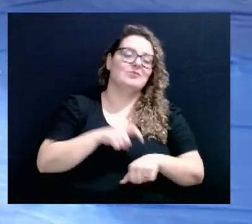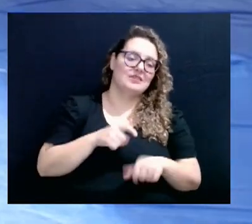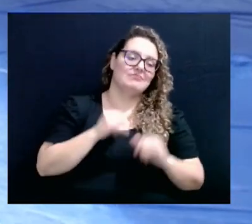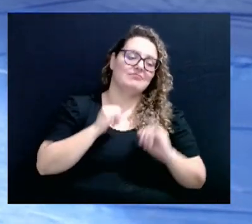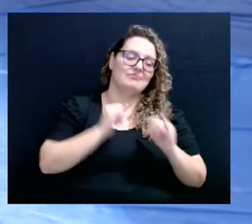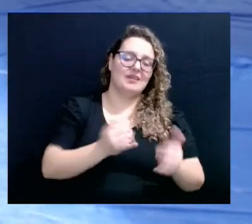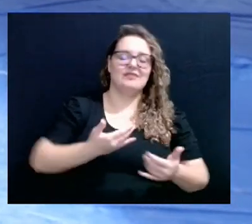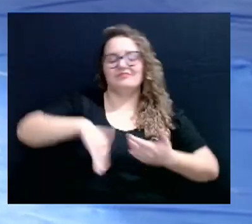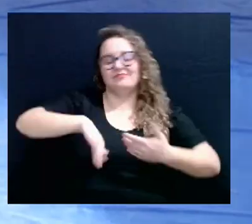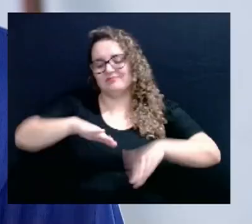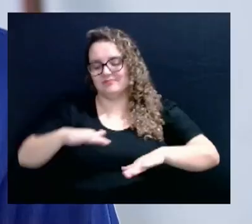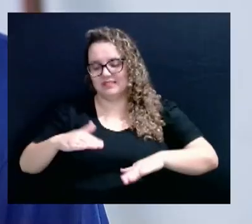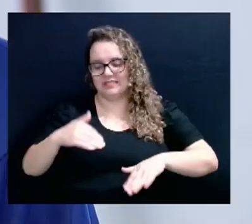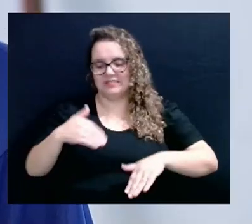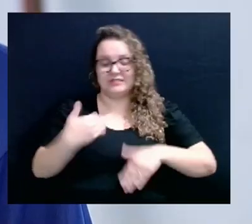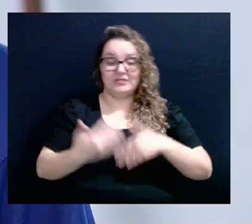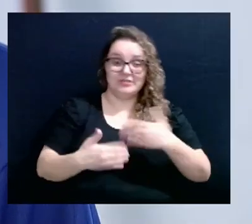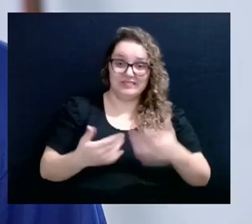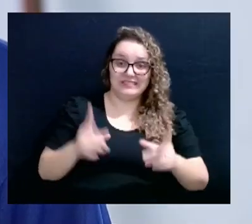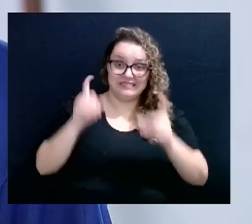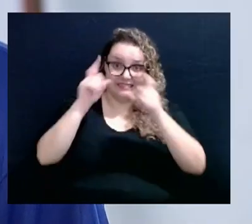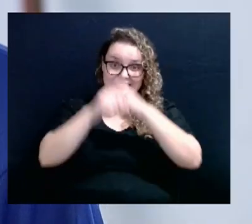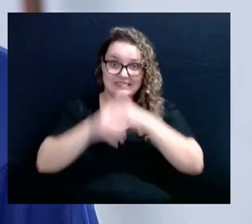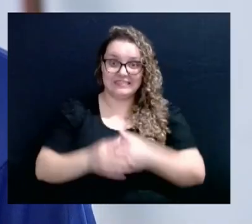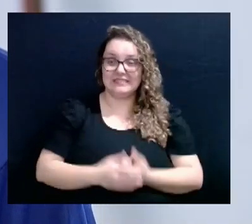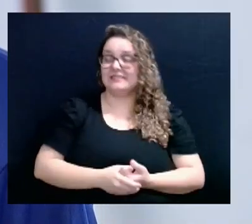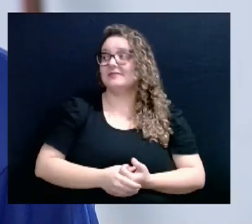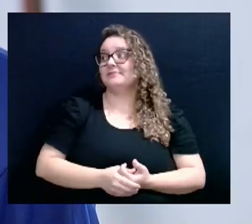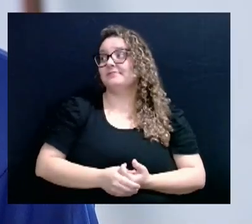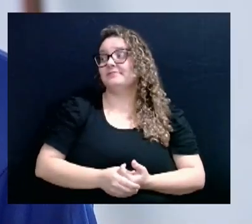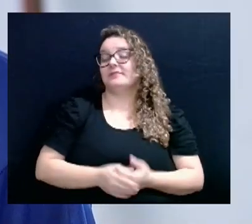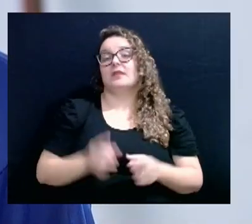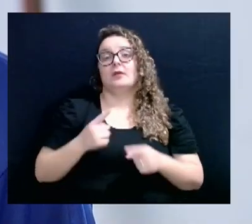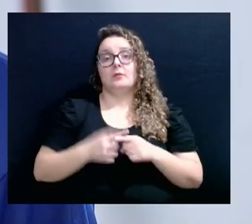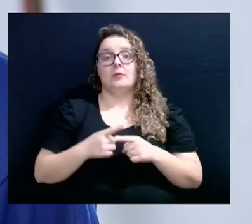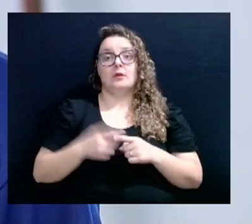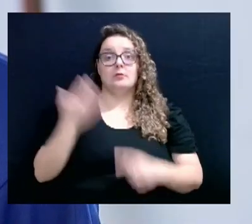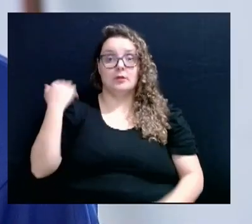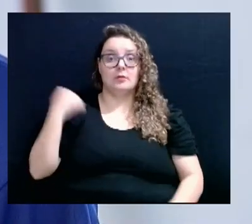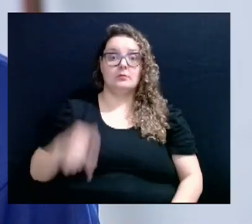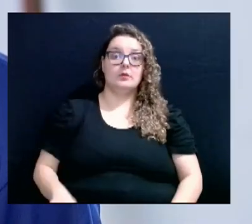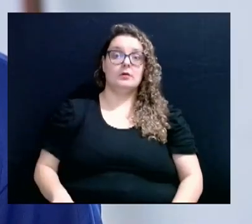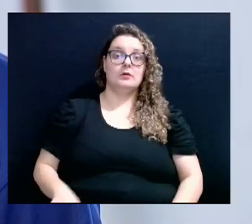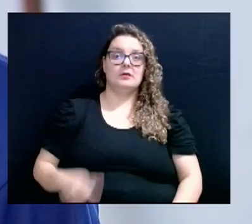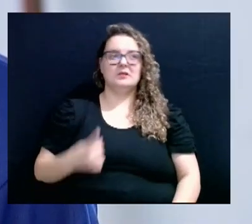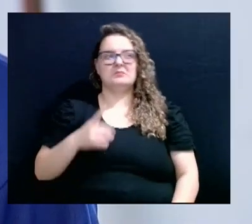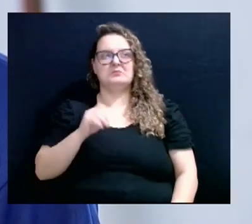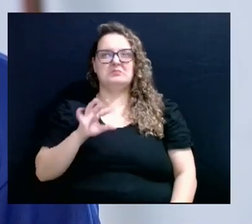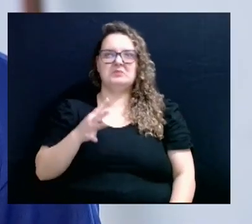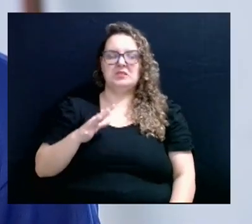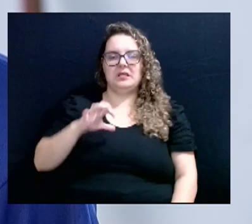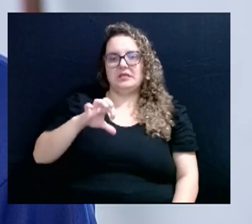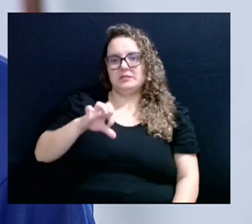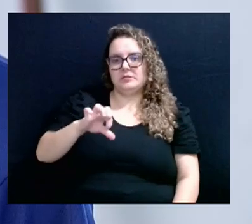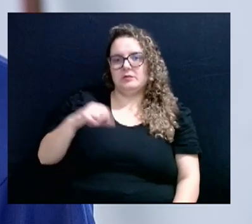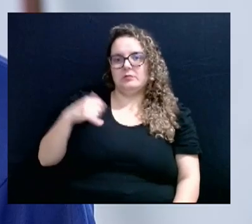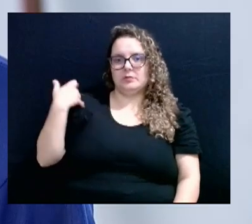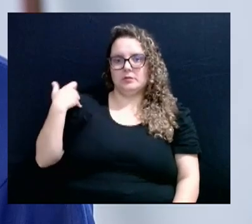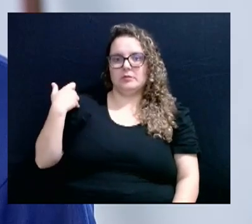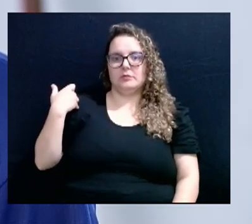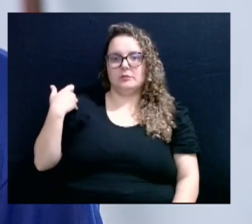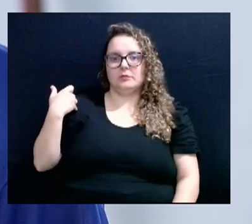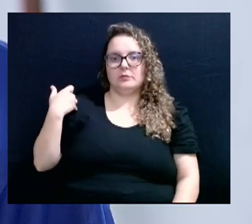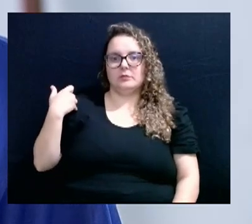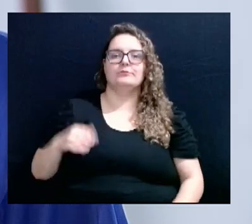Passou por momentos difíceis. Por causa que na época eu tinha 9 anos, eu tinha sofrido racismo na escola.